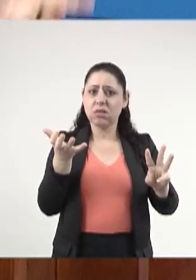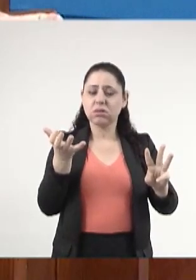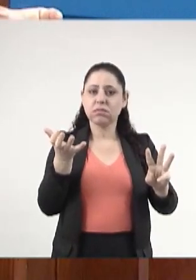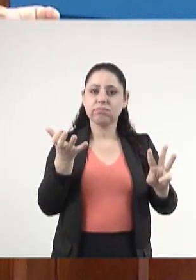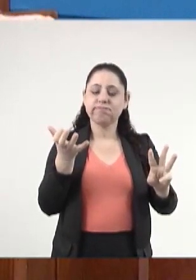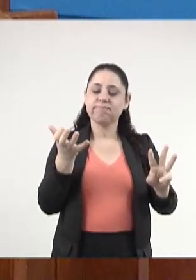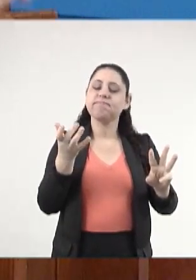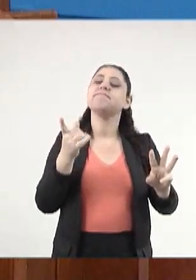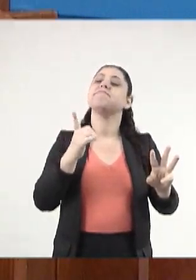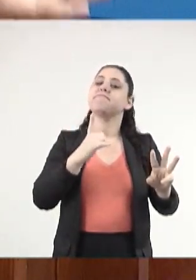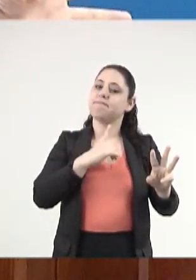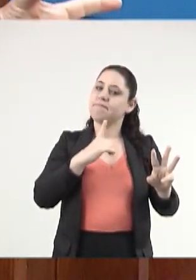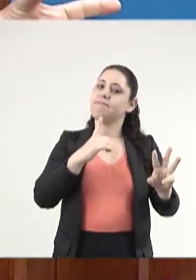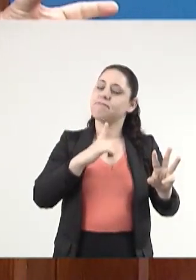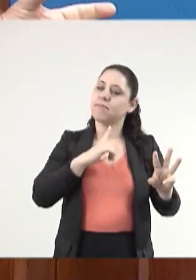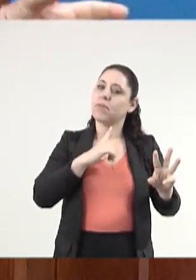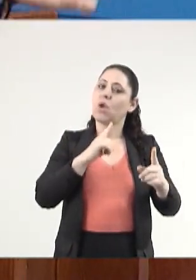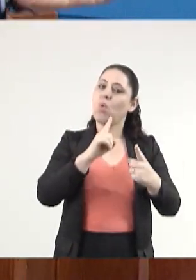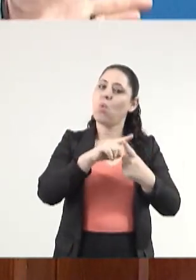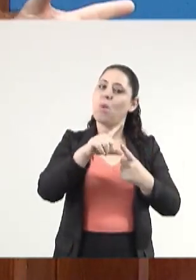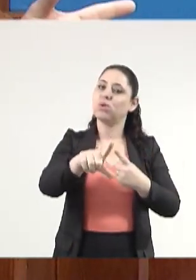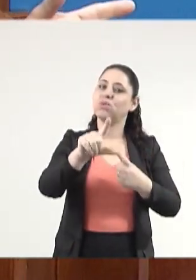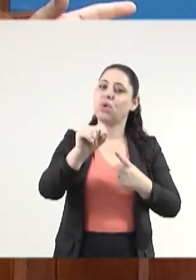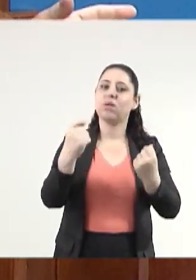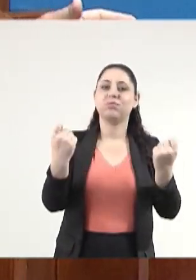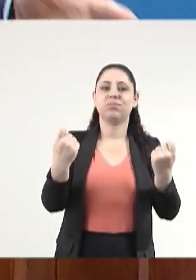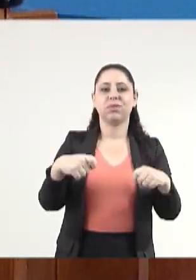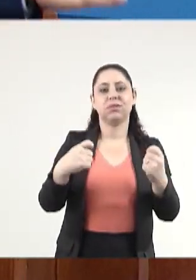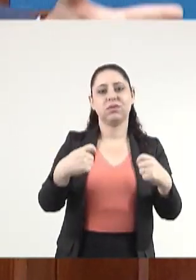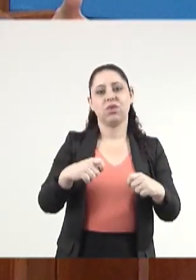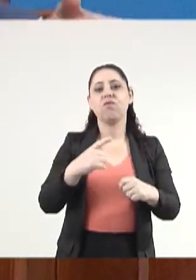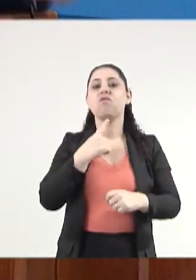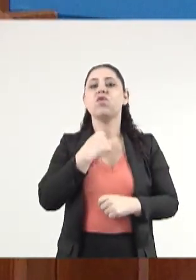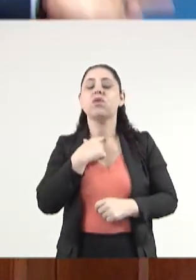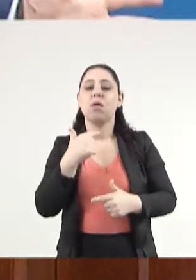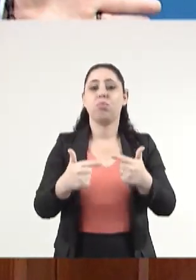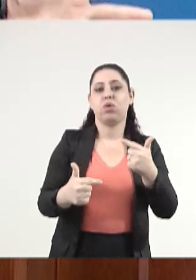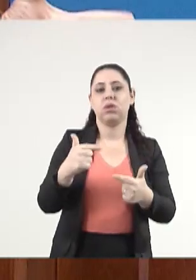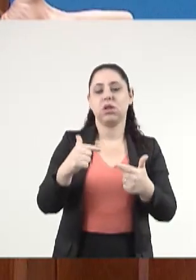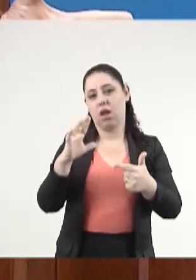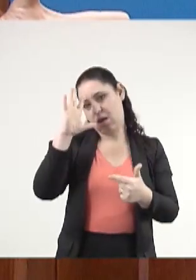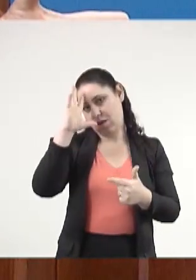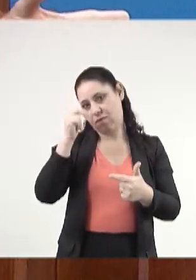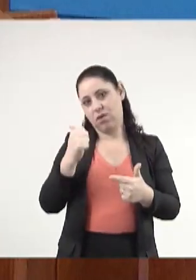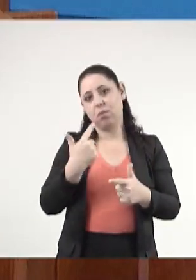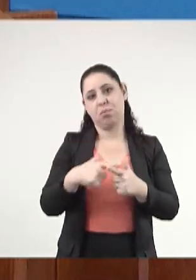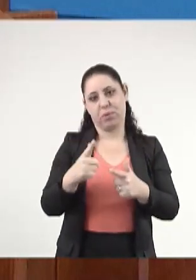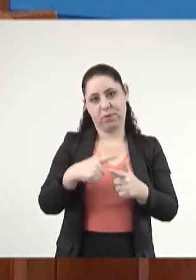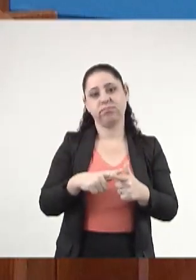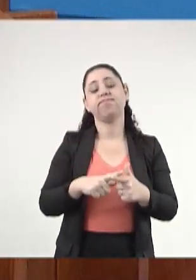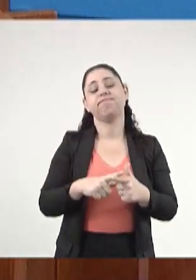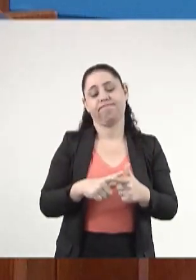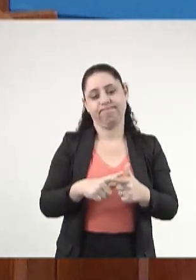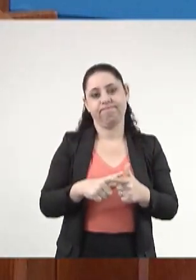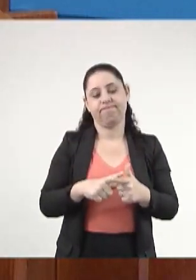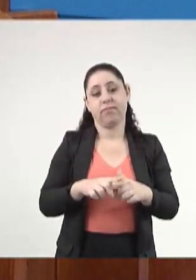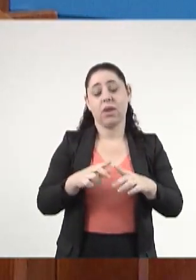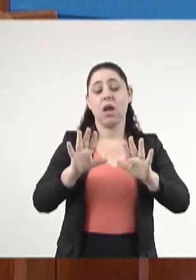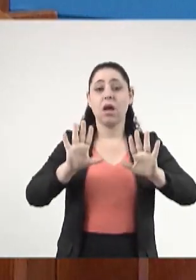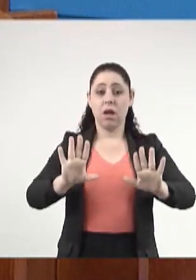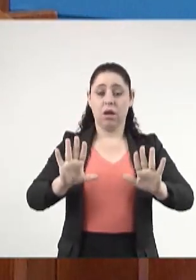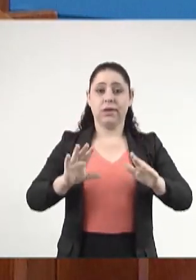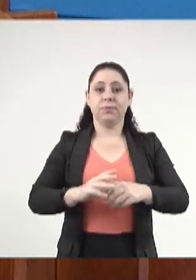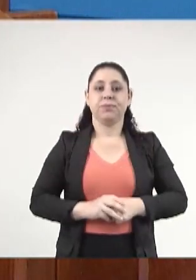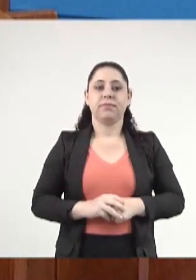Então, existe uma saída. É preciso vontade política para resolver essa questão.